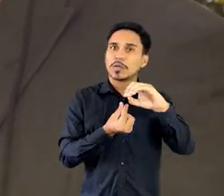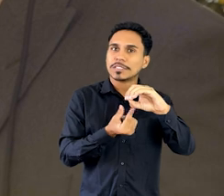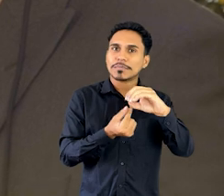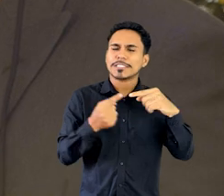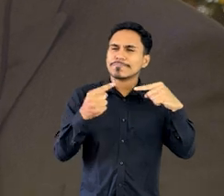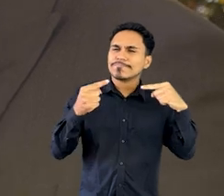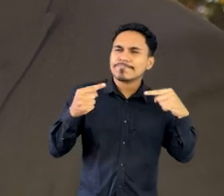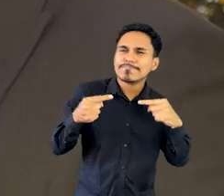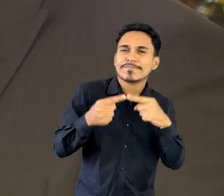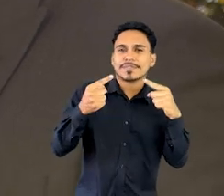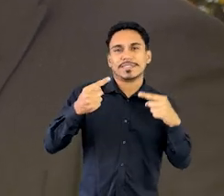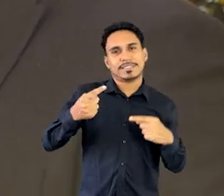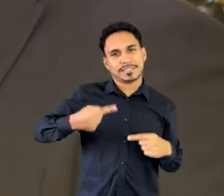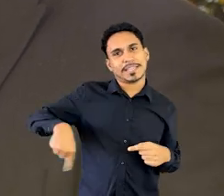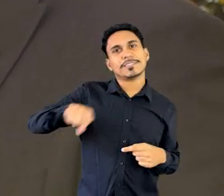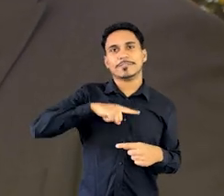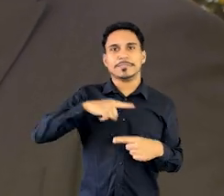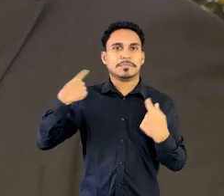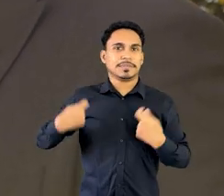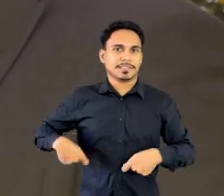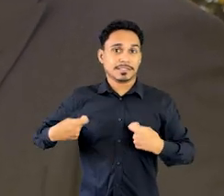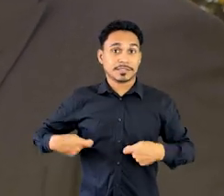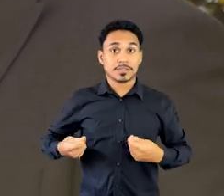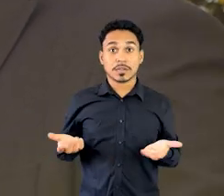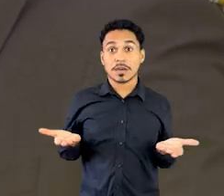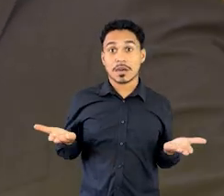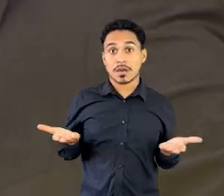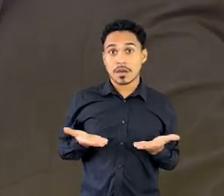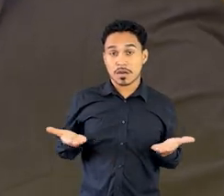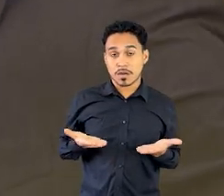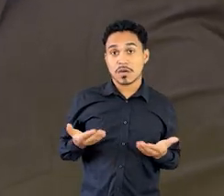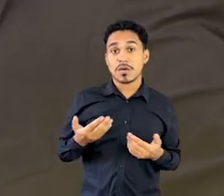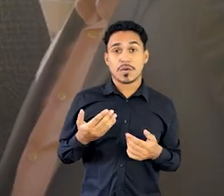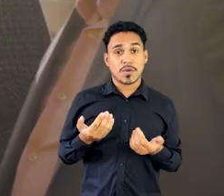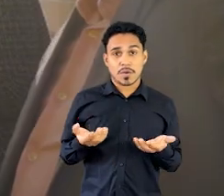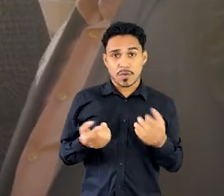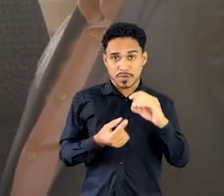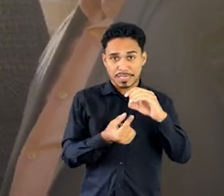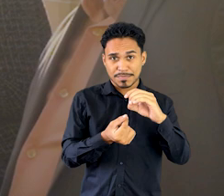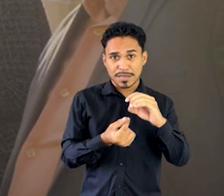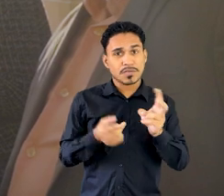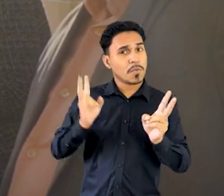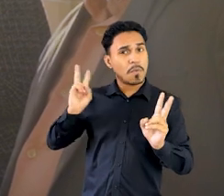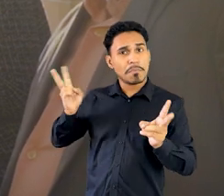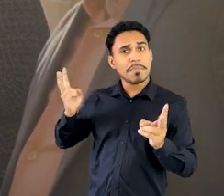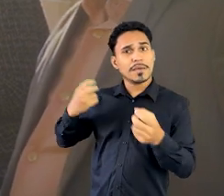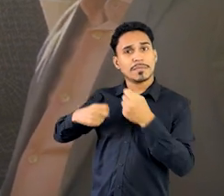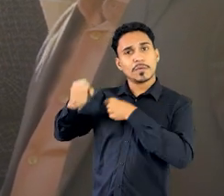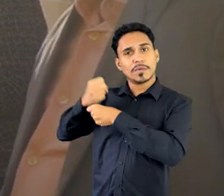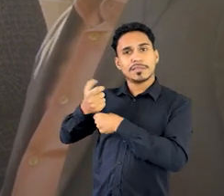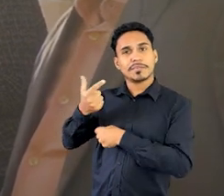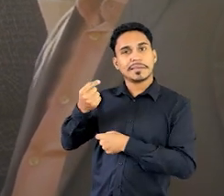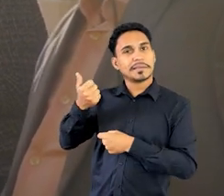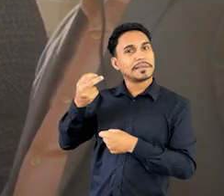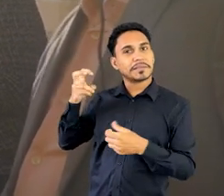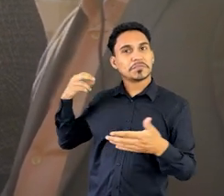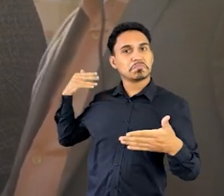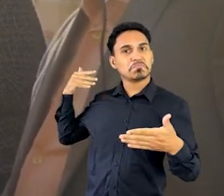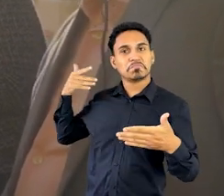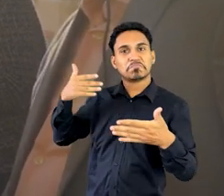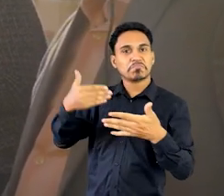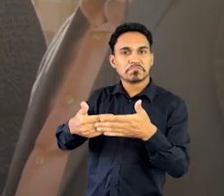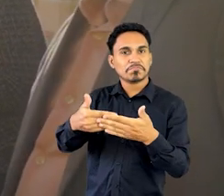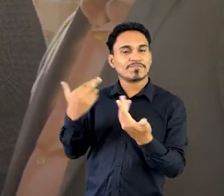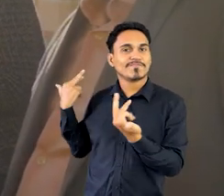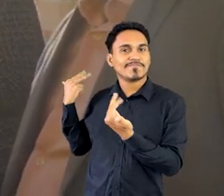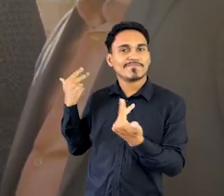precisa neste exato ano de 2024 a nossa rede tem um orçamento que ela tinha em 2015 uau então a gente